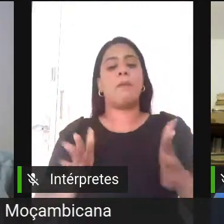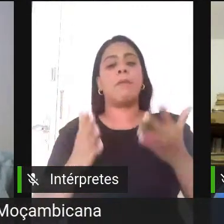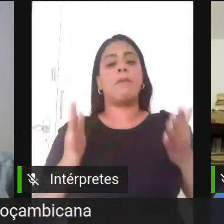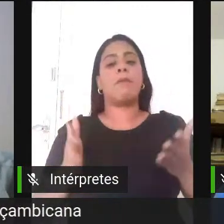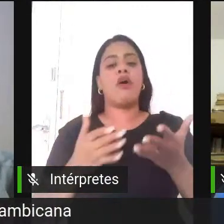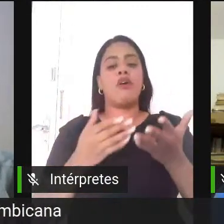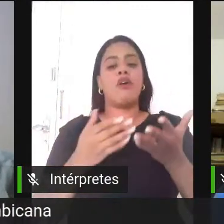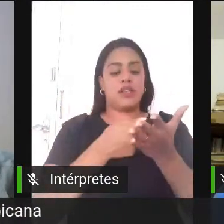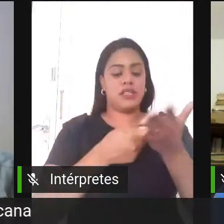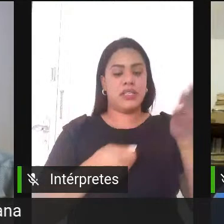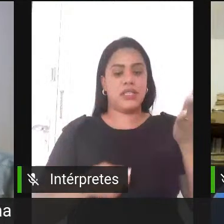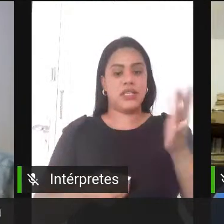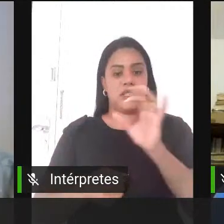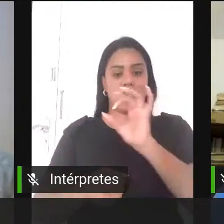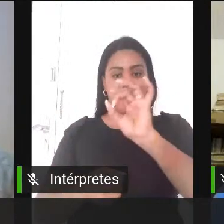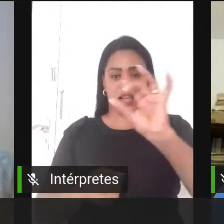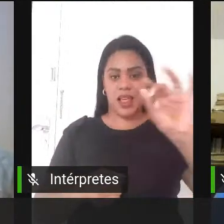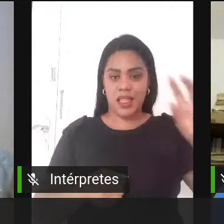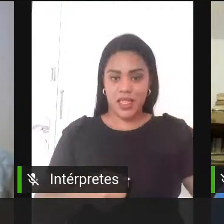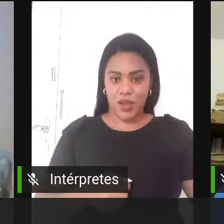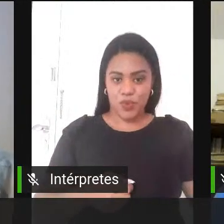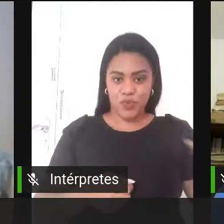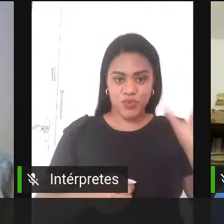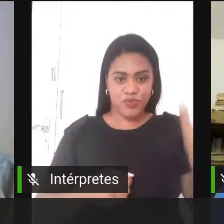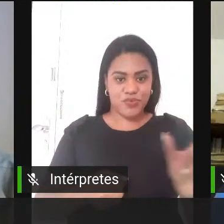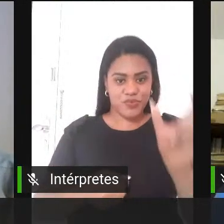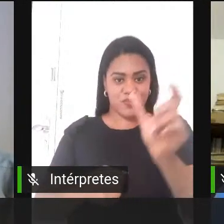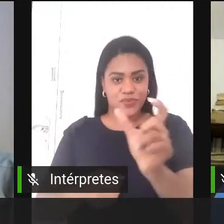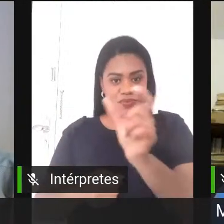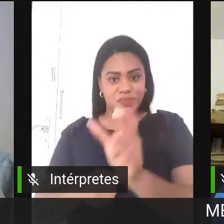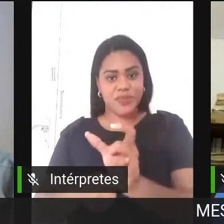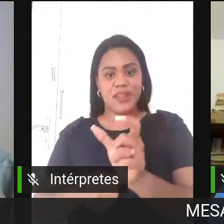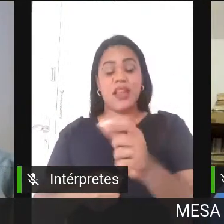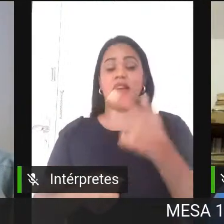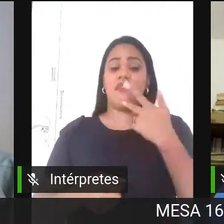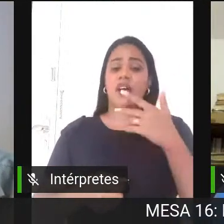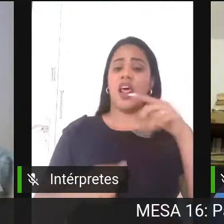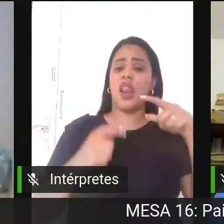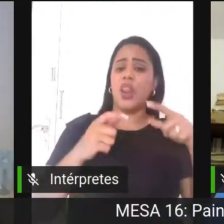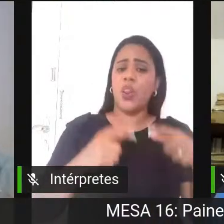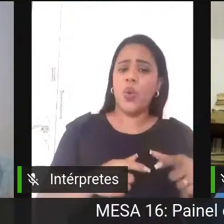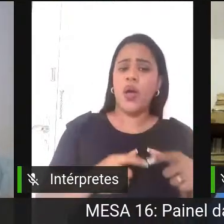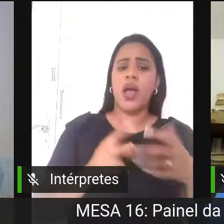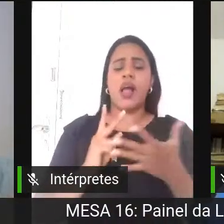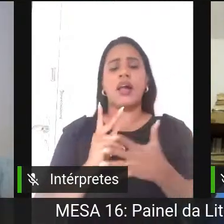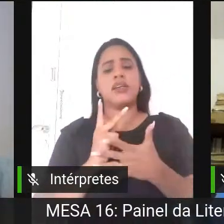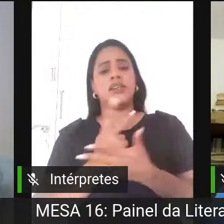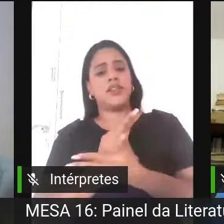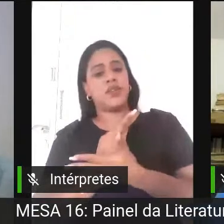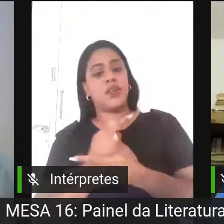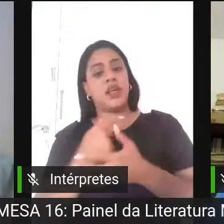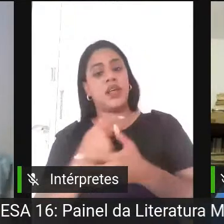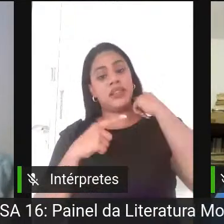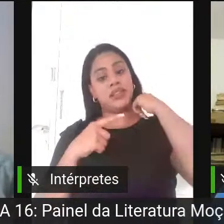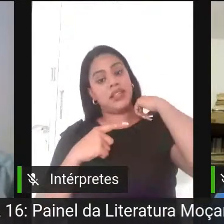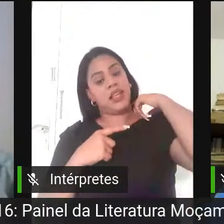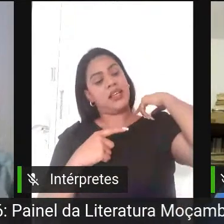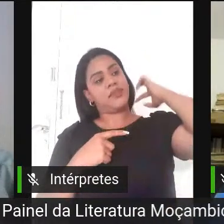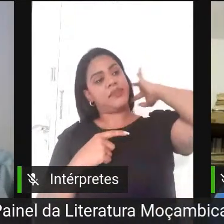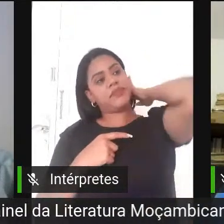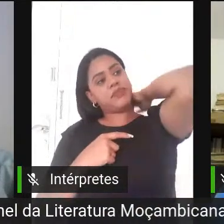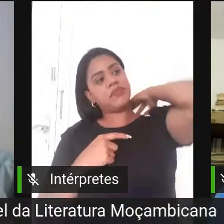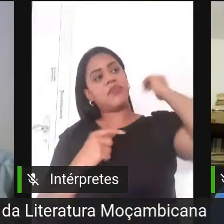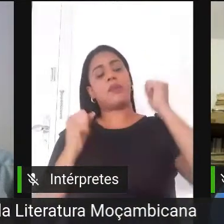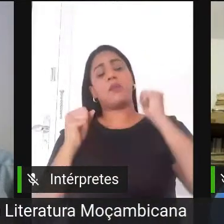sobre o lugar e sobre as circunstâncias, e se calhar ali que a Sebastião pode questionar, mas eu escrevo poesia, como é que pode ser uma